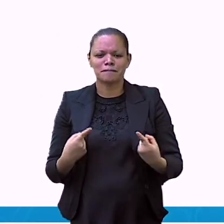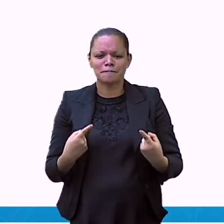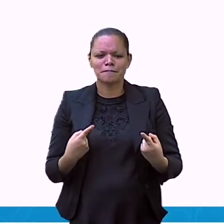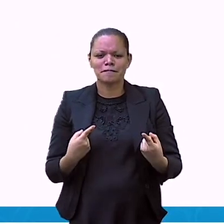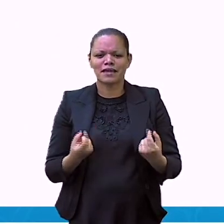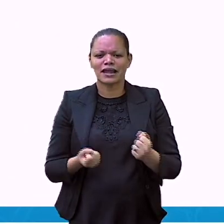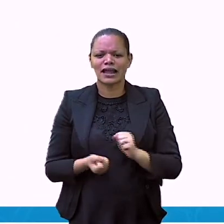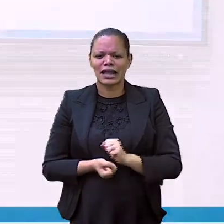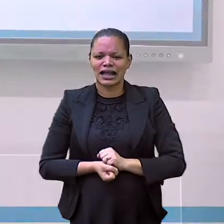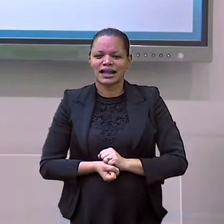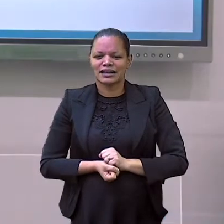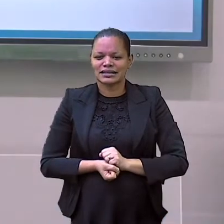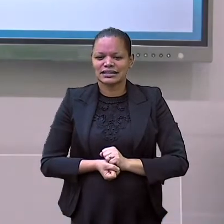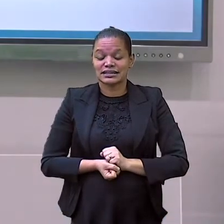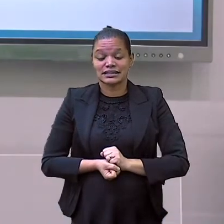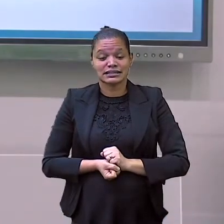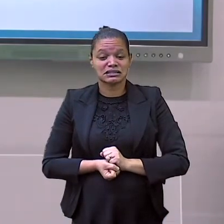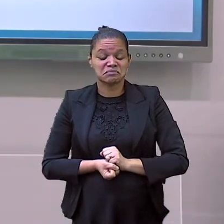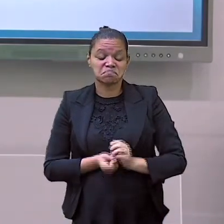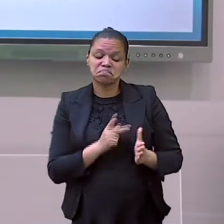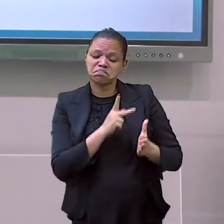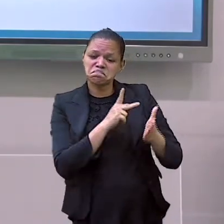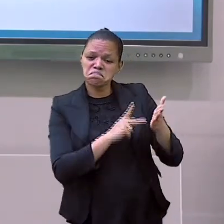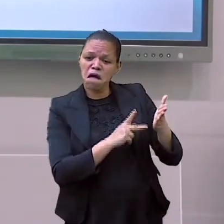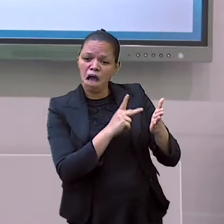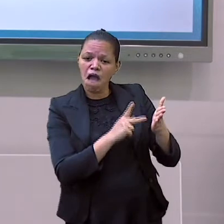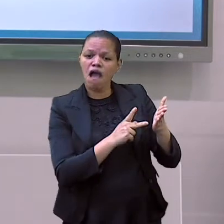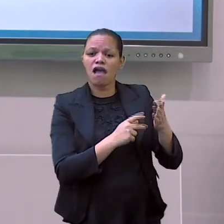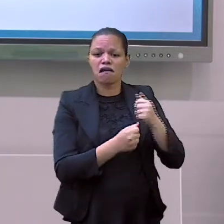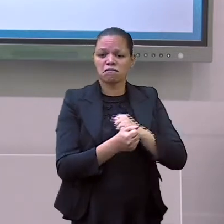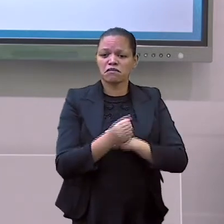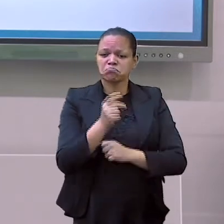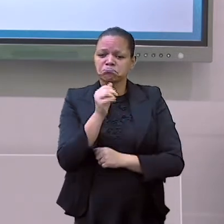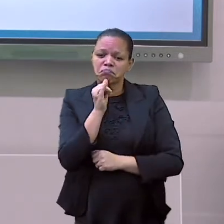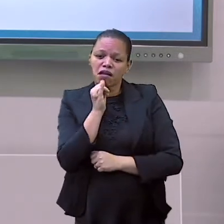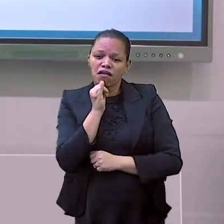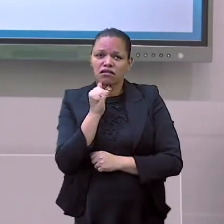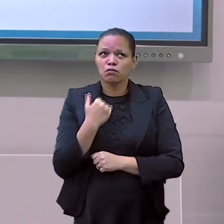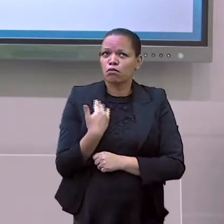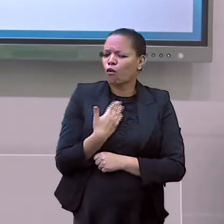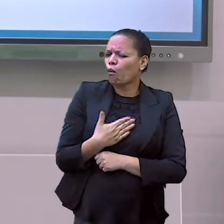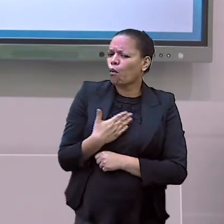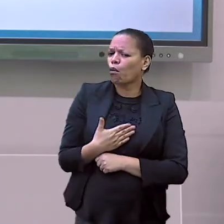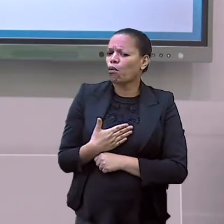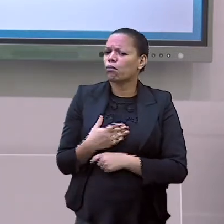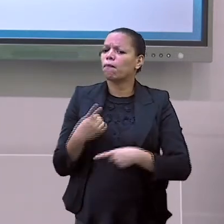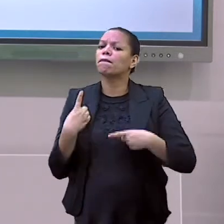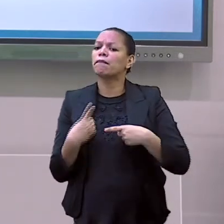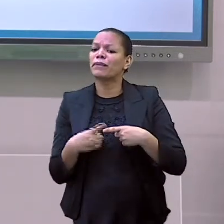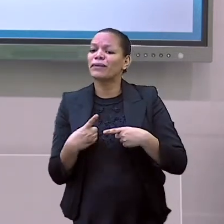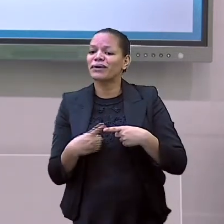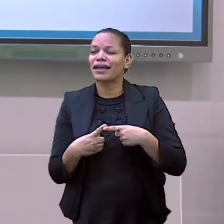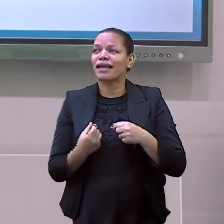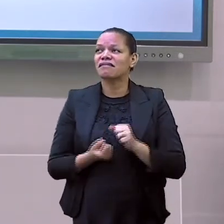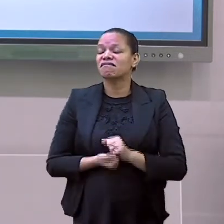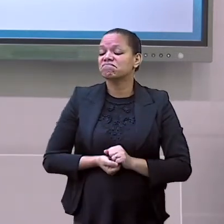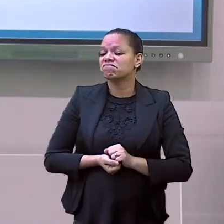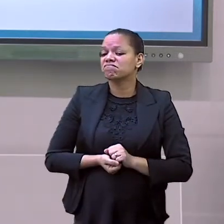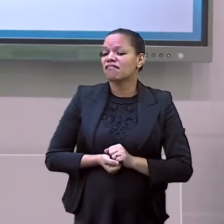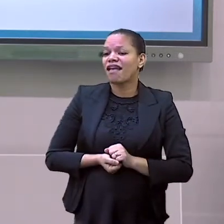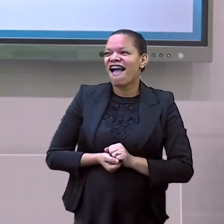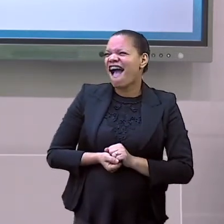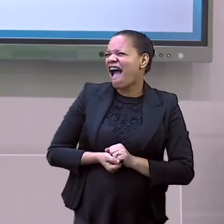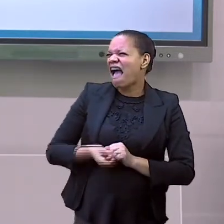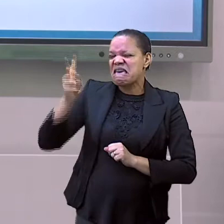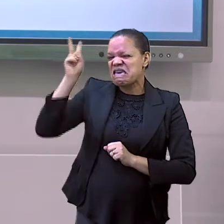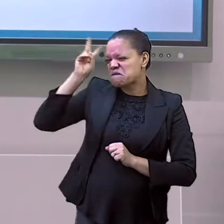Particularidade. Eu gosto porque esse poema, ele me recorda de uma fase em que eu vivi.